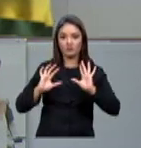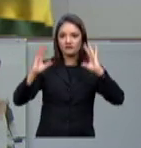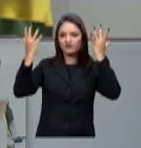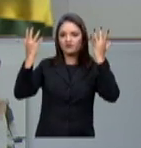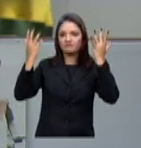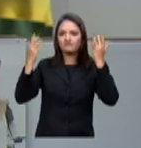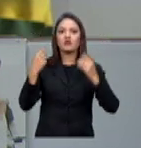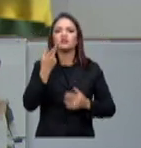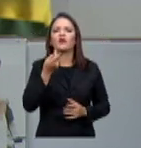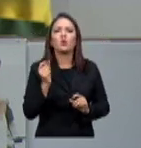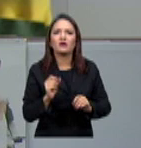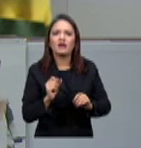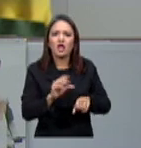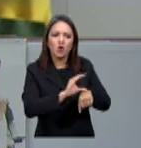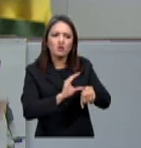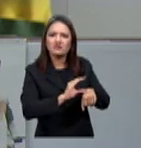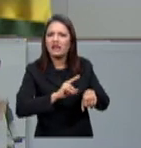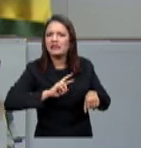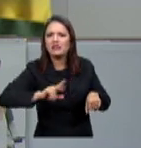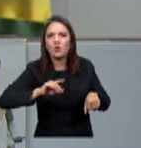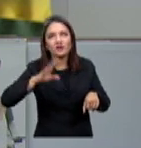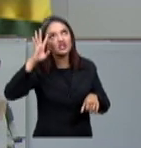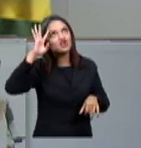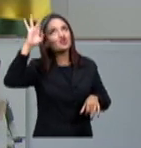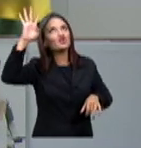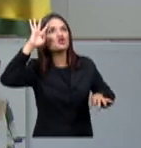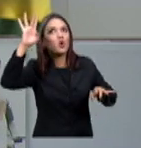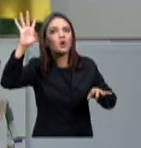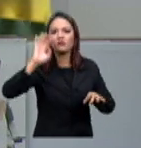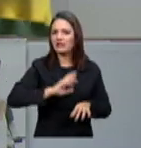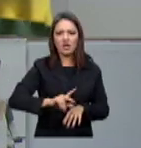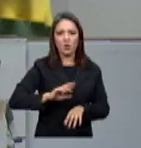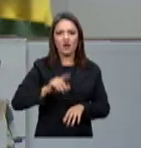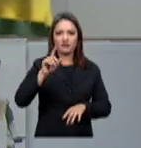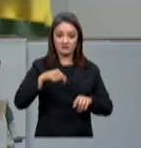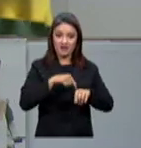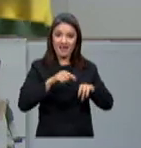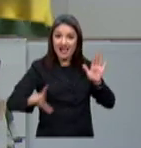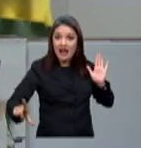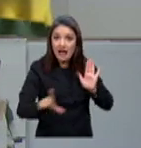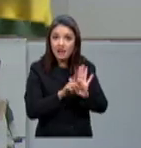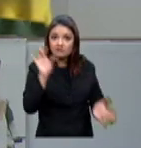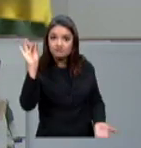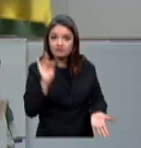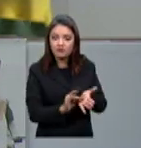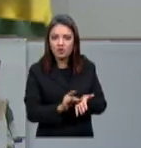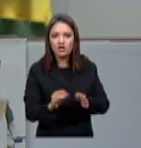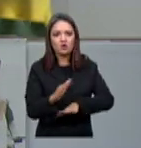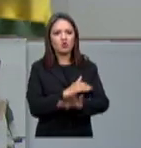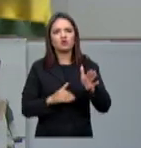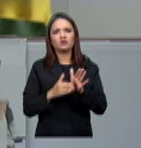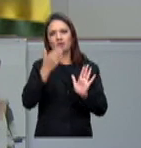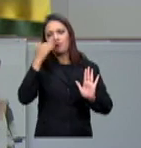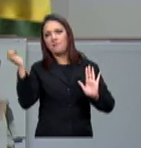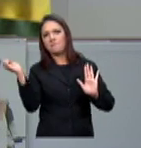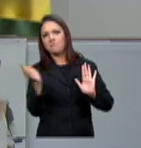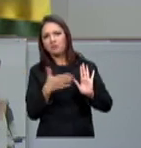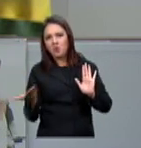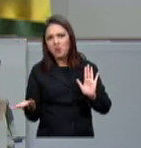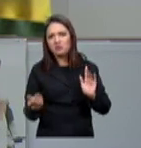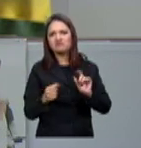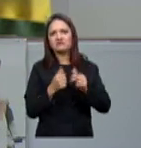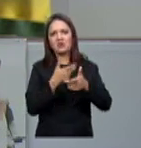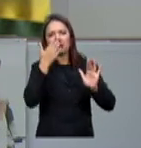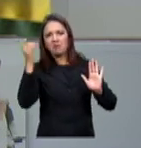não é um sonho Isso é uma lei no Brasil todos aqueles que descumprirem o que adotarem políticas contrárias ou